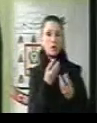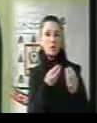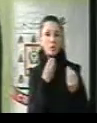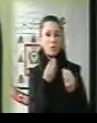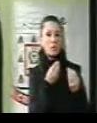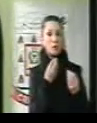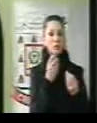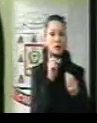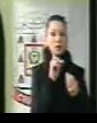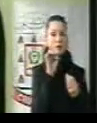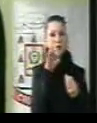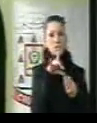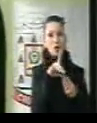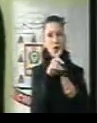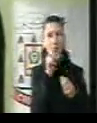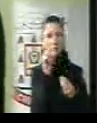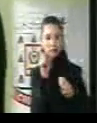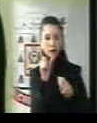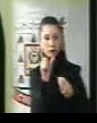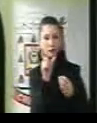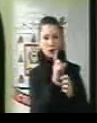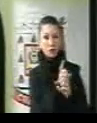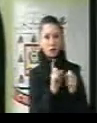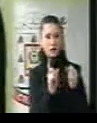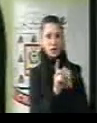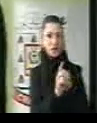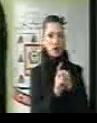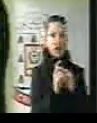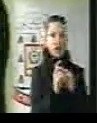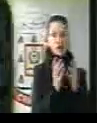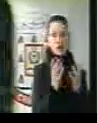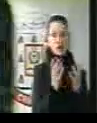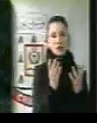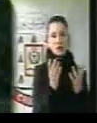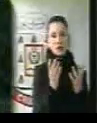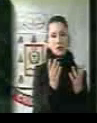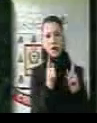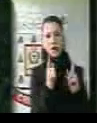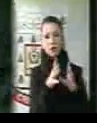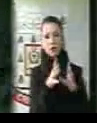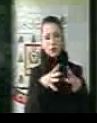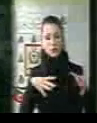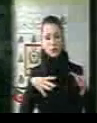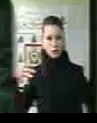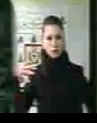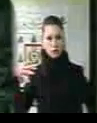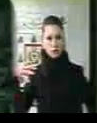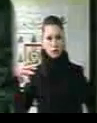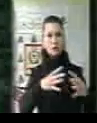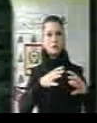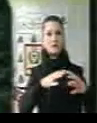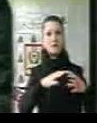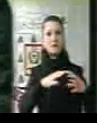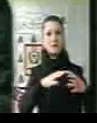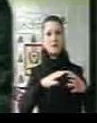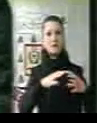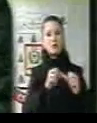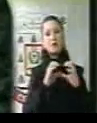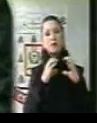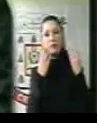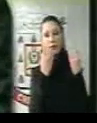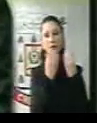uma parte da sociedade, ou não só a elite, mas que vai de alguma forma abranger para toda a comunidade, seja